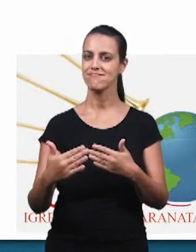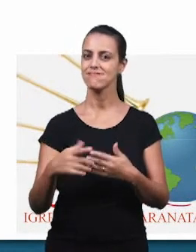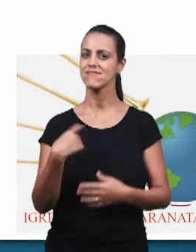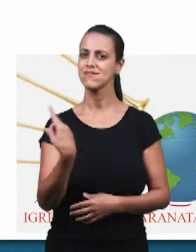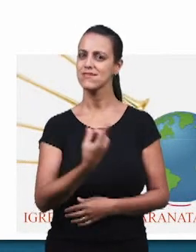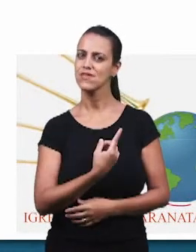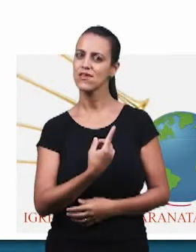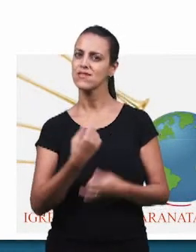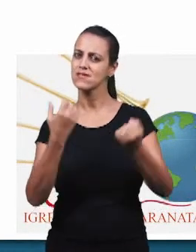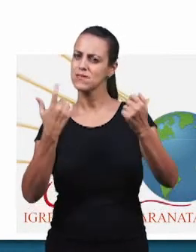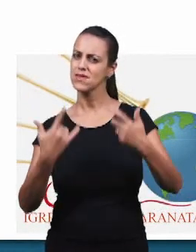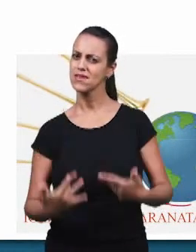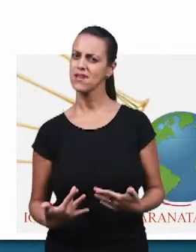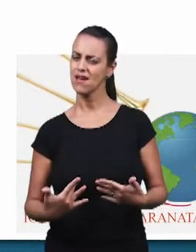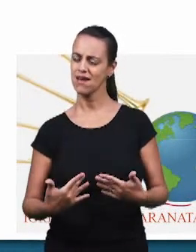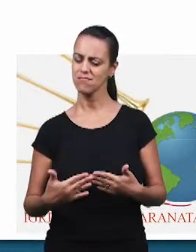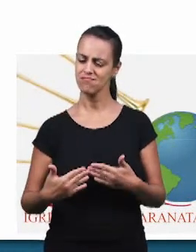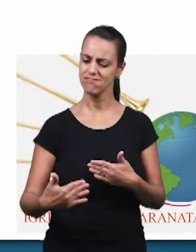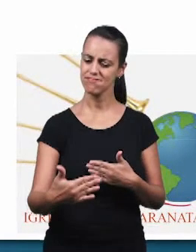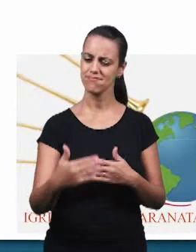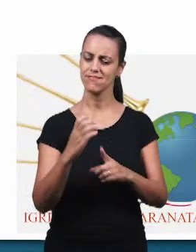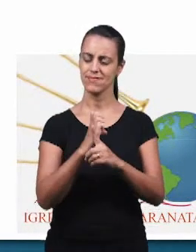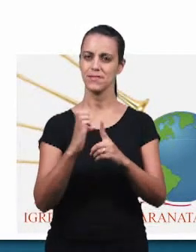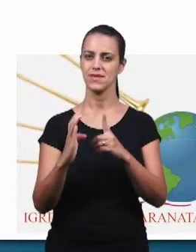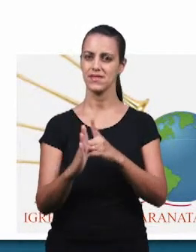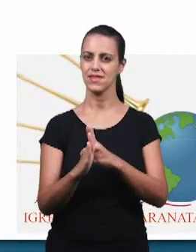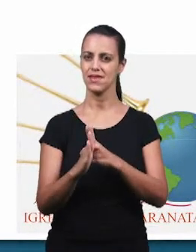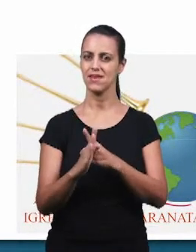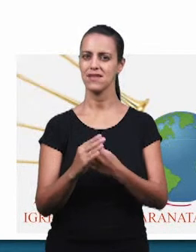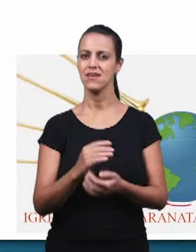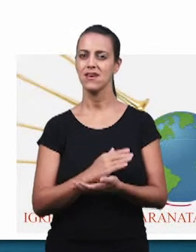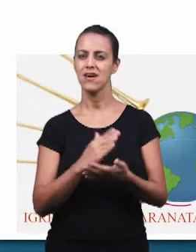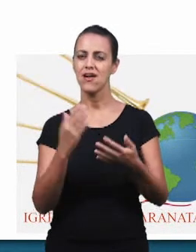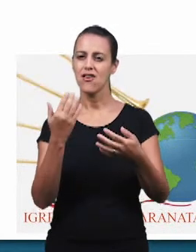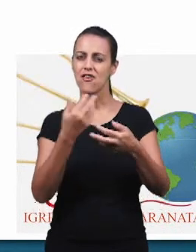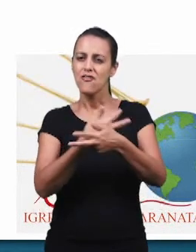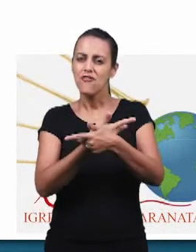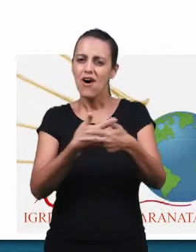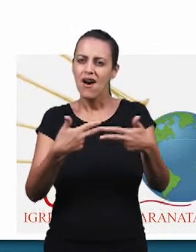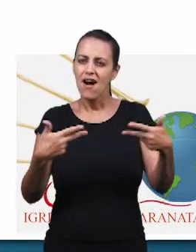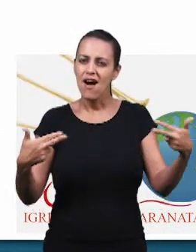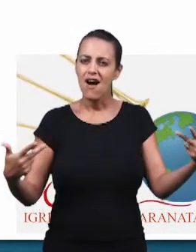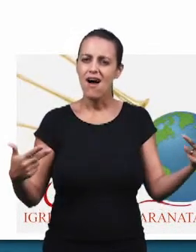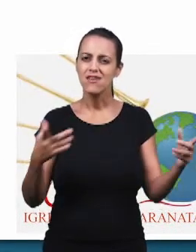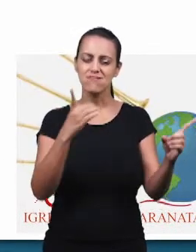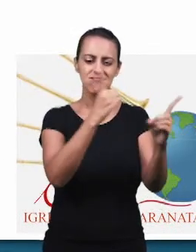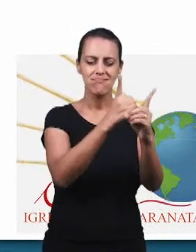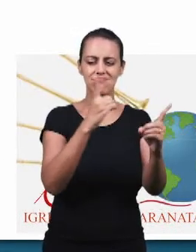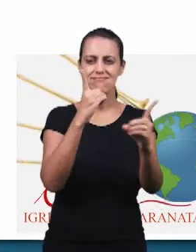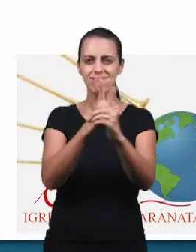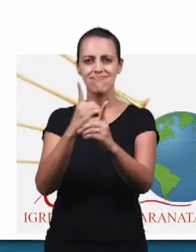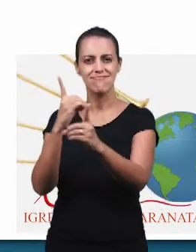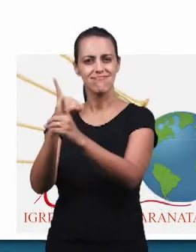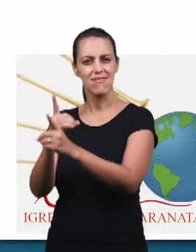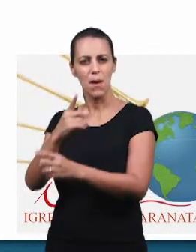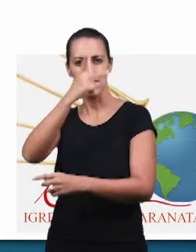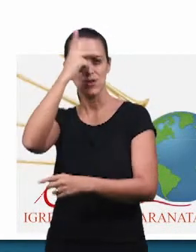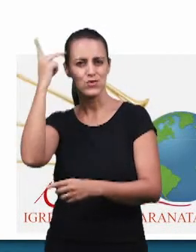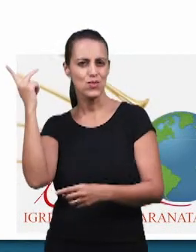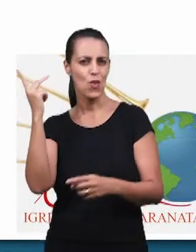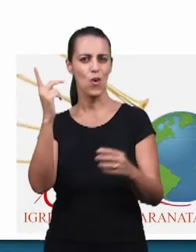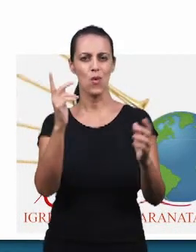vamos destacar, a partir desta Escola Bíblica Dominical, os diversos encontros do Senhor Jesus com